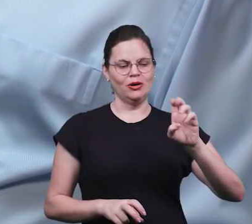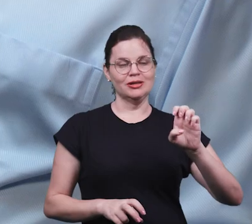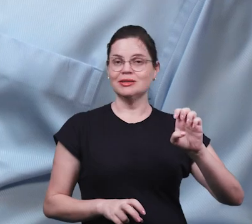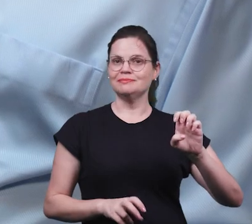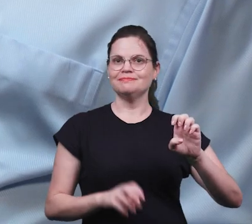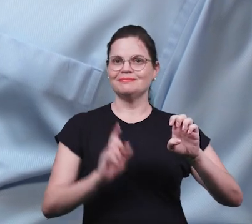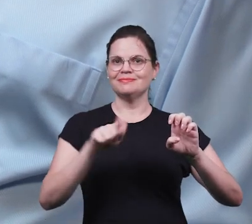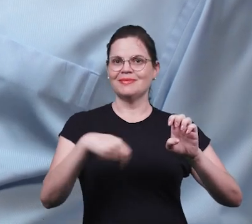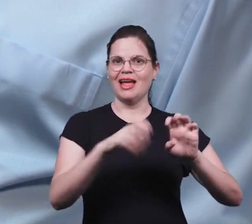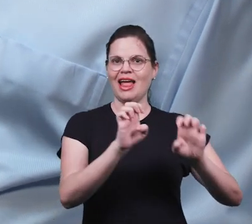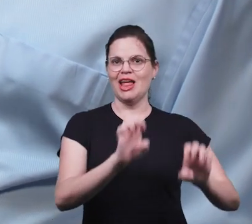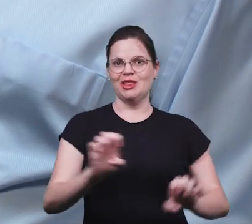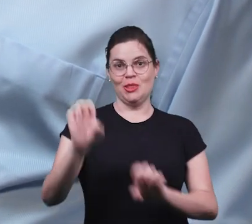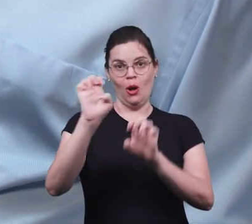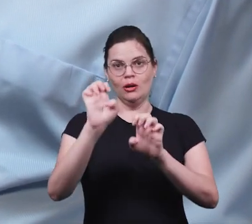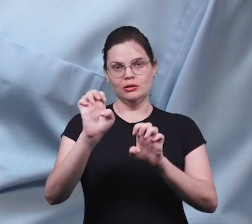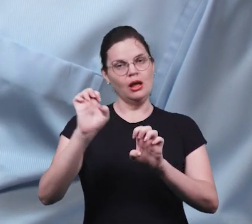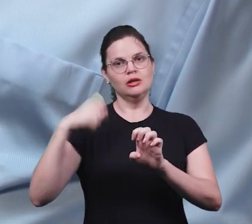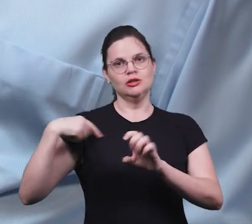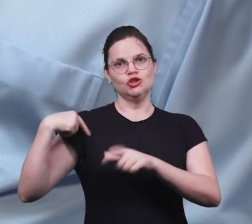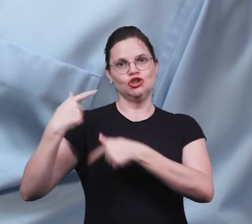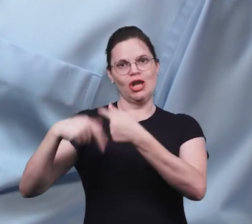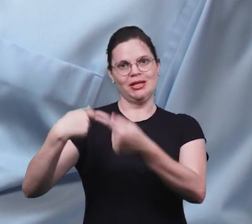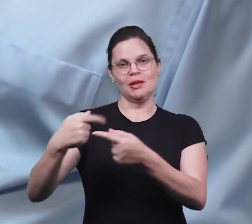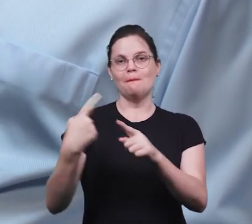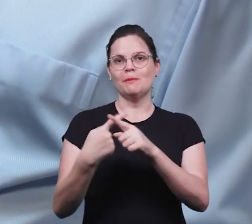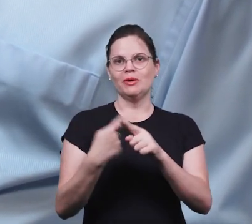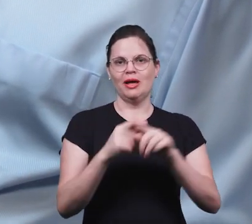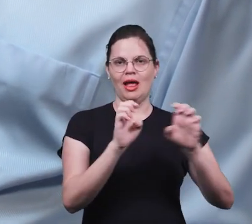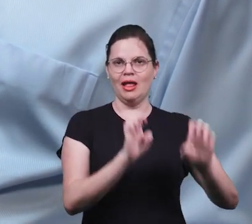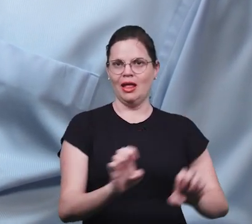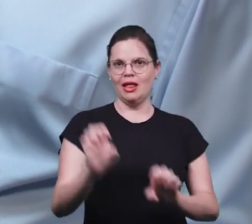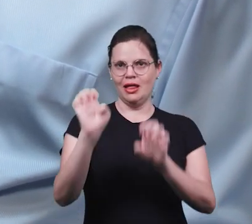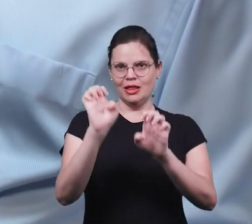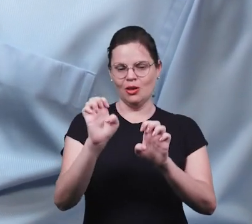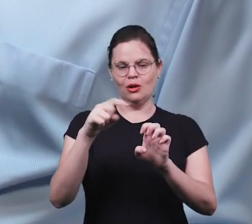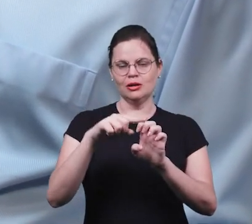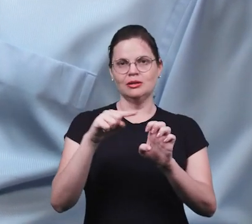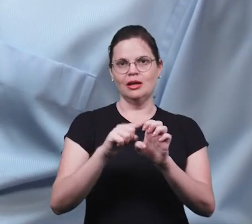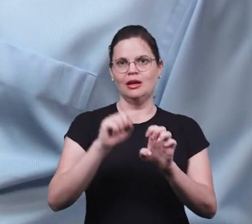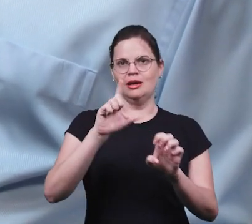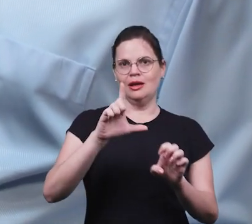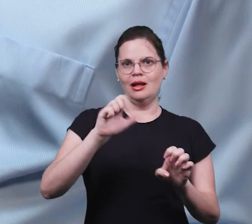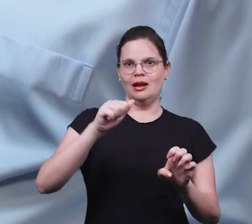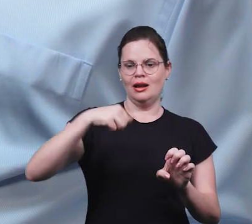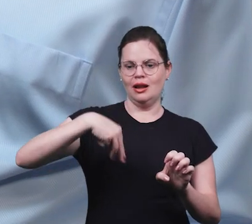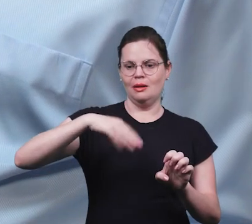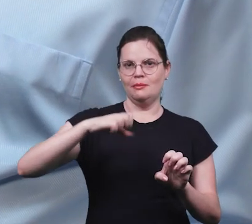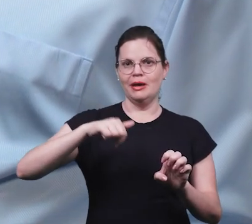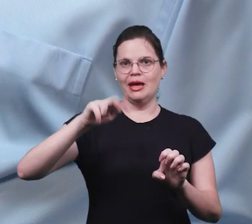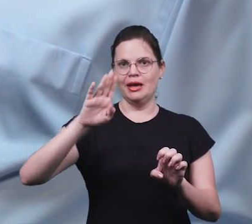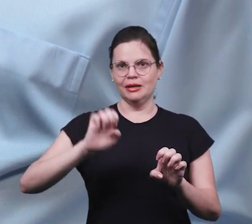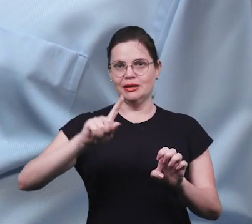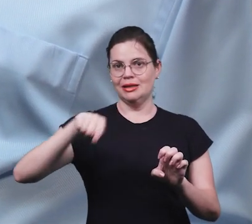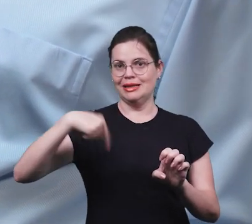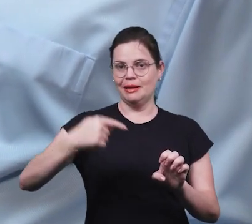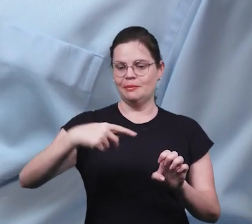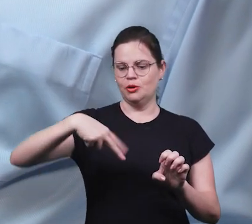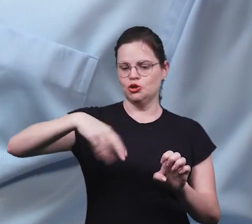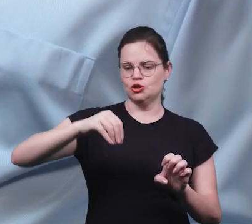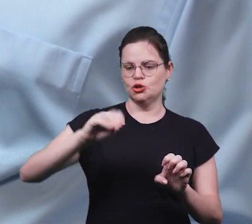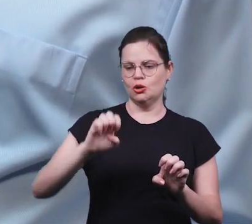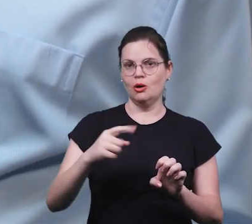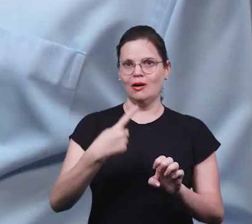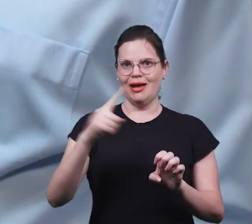linhagem de Noé, né? De Enoque veio depois o descendente, Lameque e tal, e veio Noé. É o